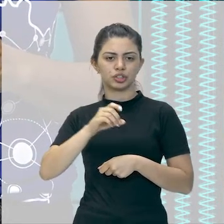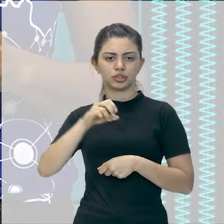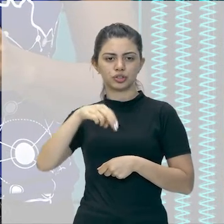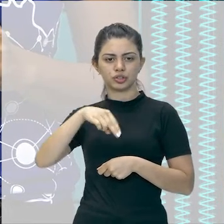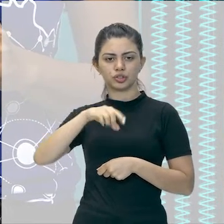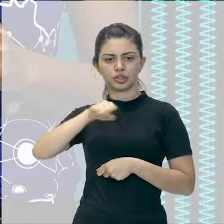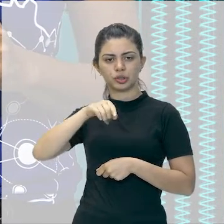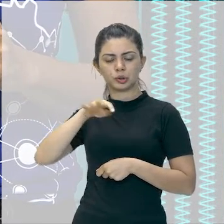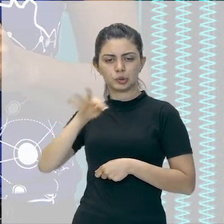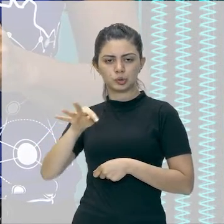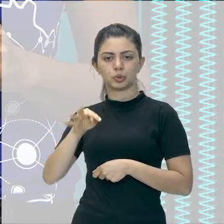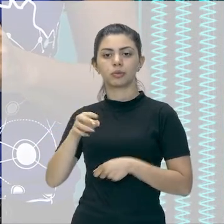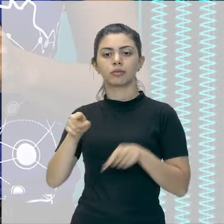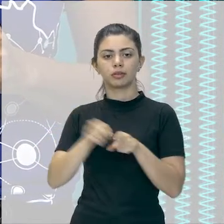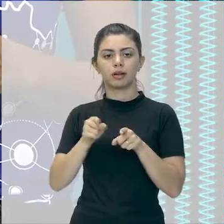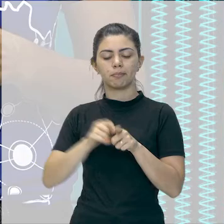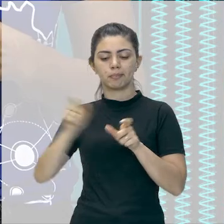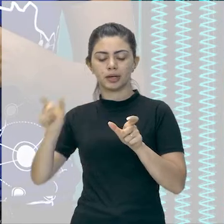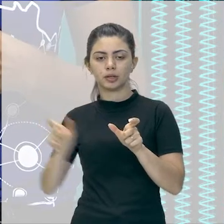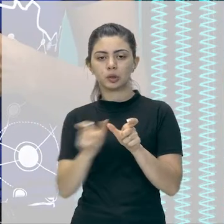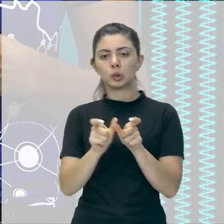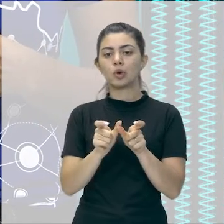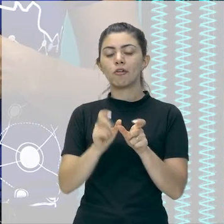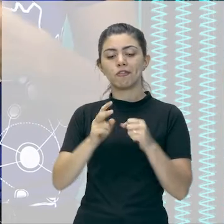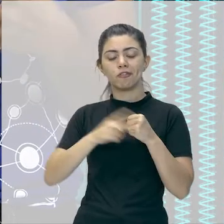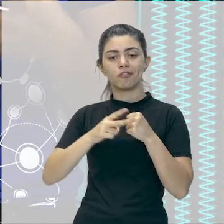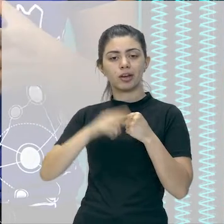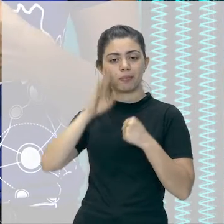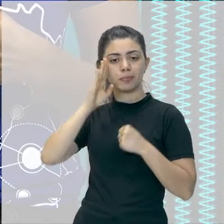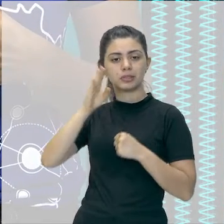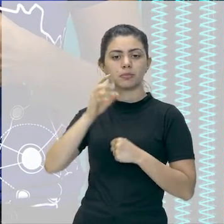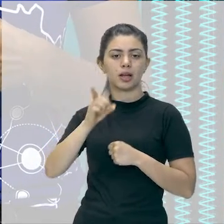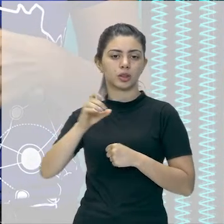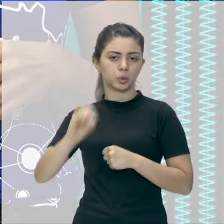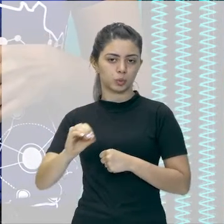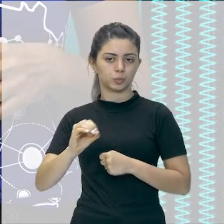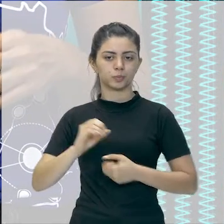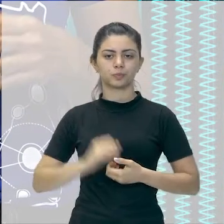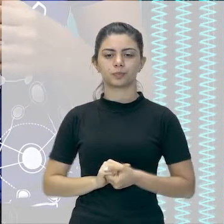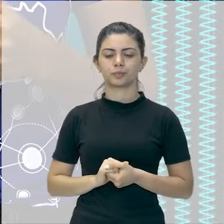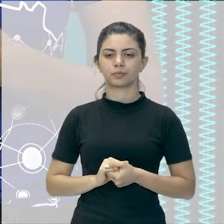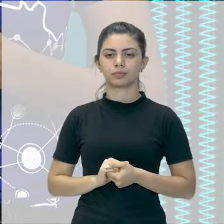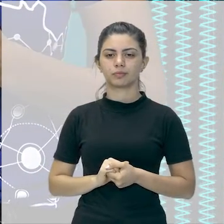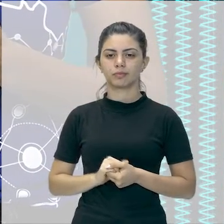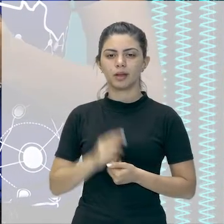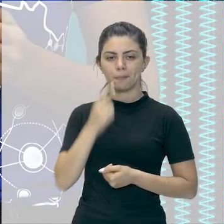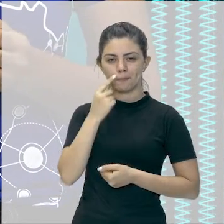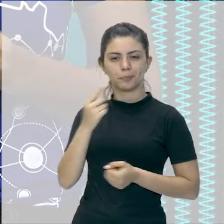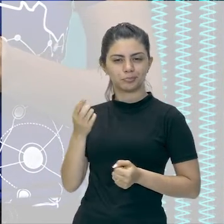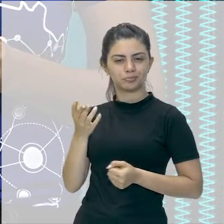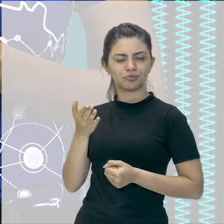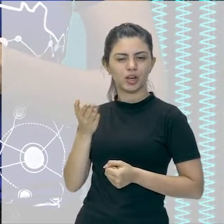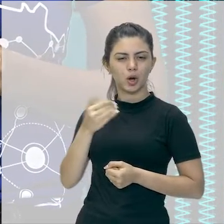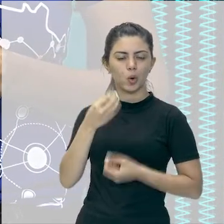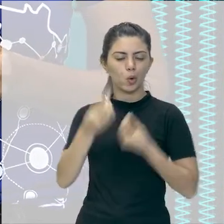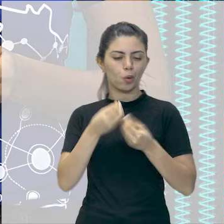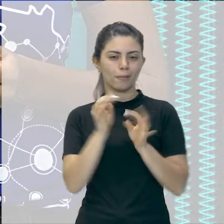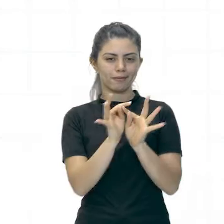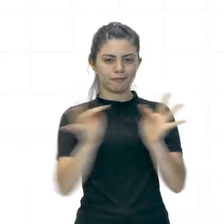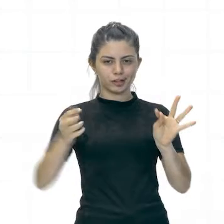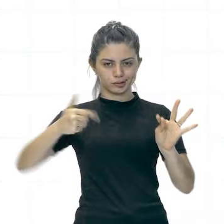verbo principal, que no caso aqui é o do. Do it. I didn't do it. Vamos ver aqui junto comigo essa frase